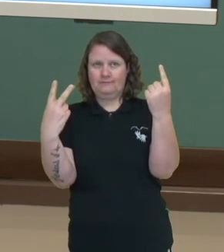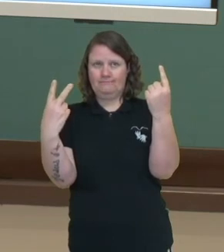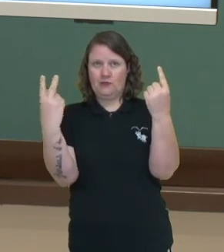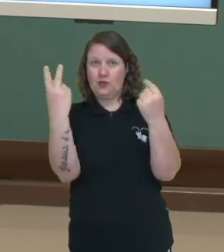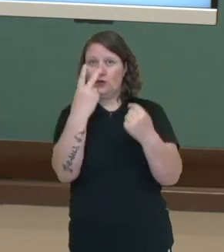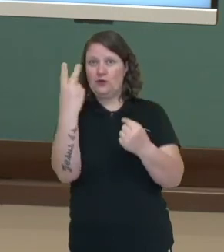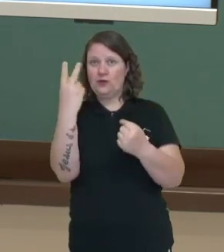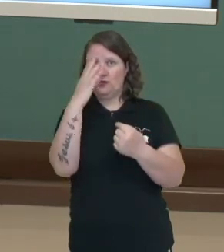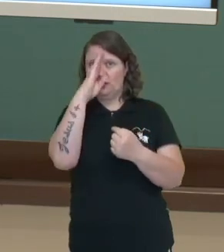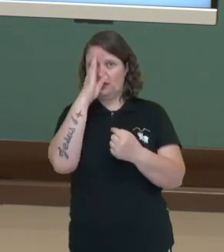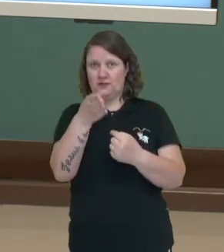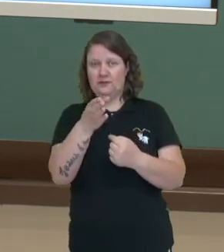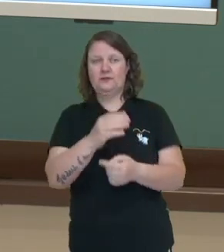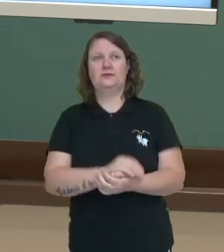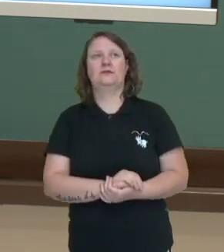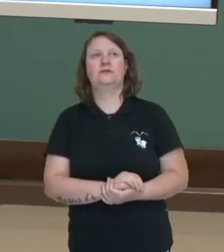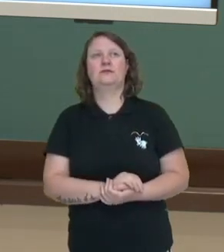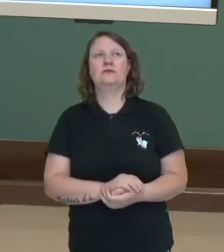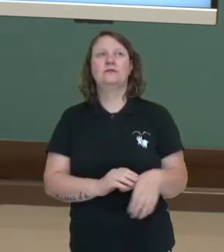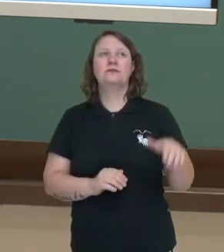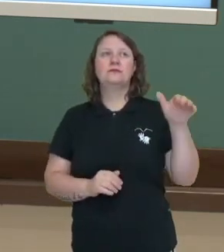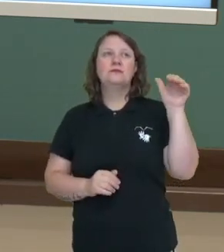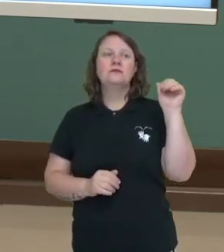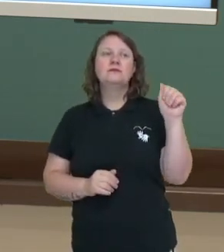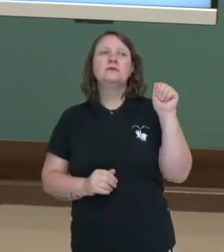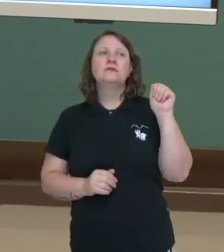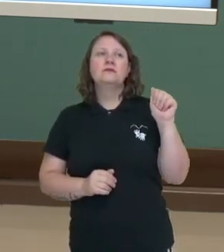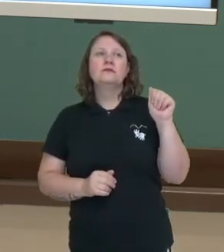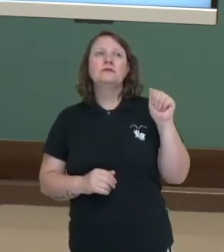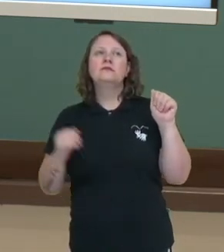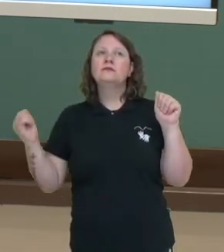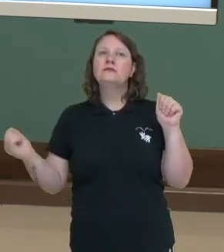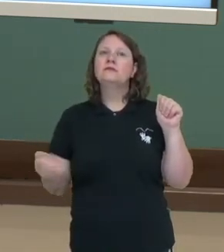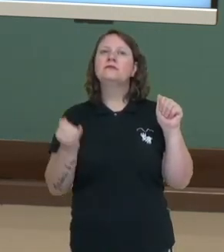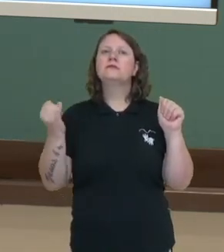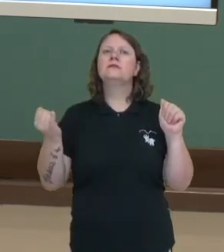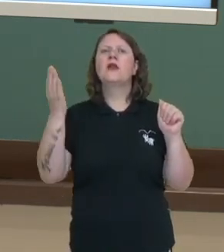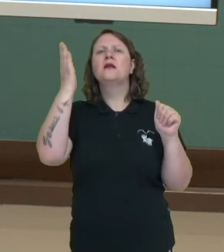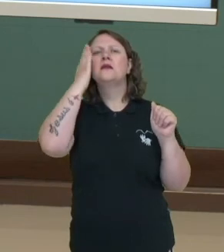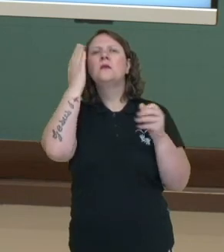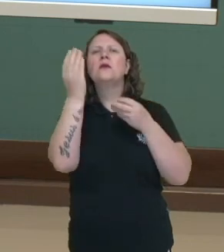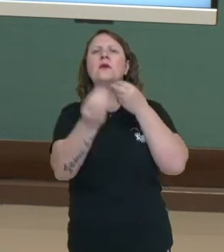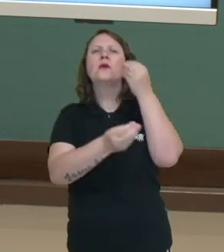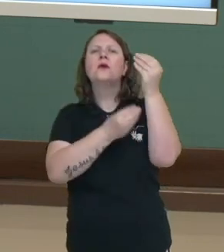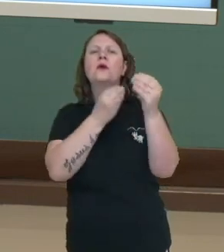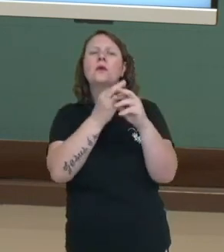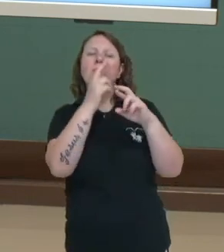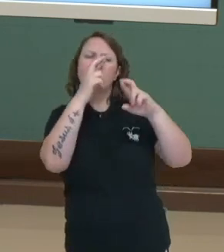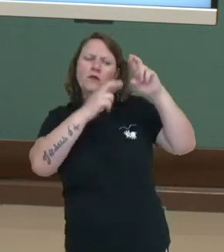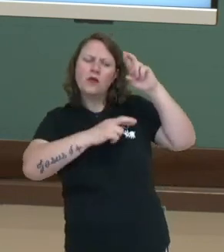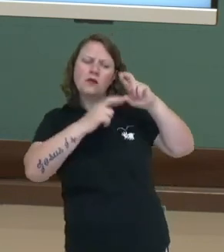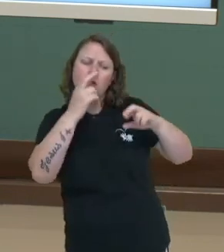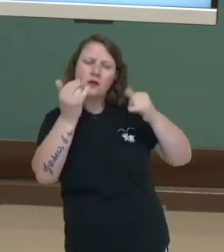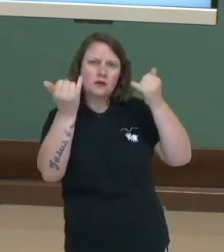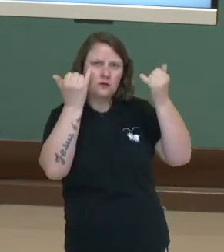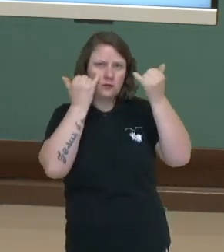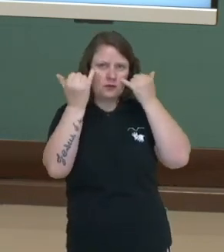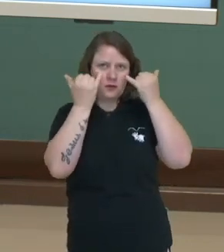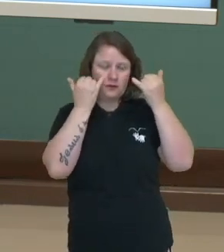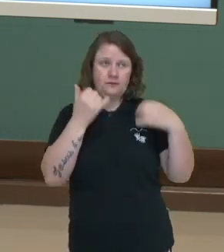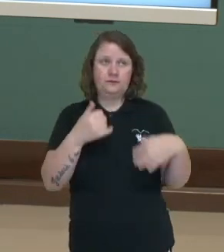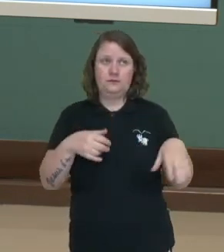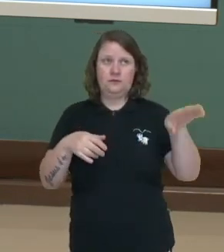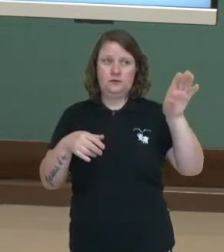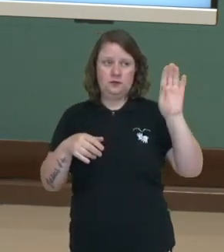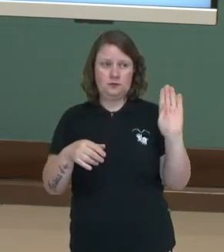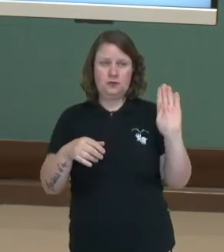objetiva direta. Letra A. É importante que saiba como verificar as informações. Letra B. Os